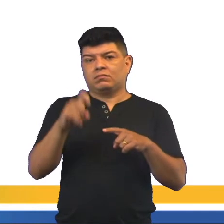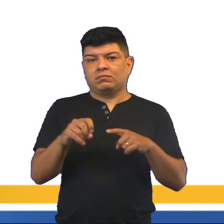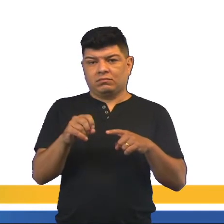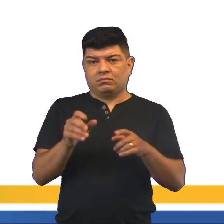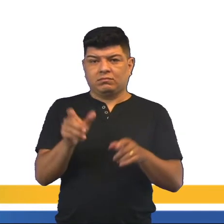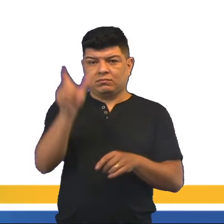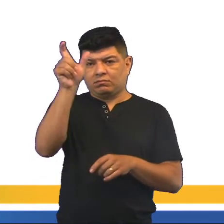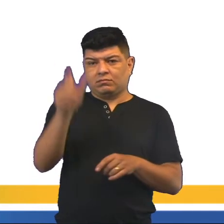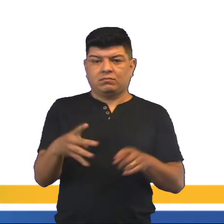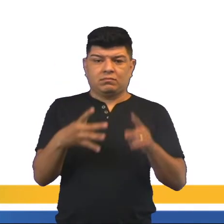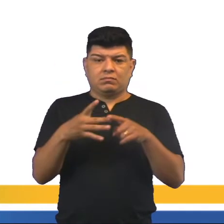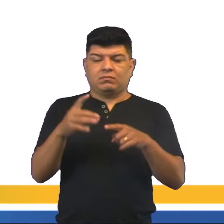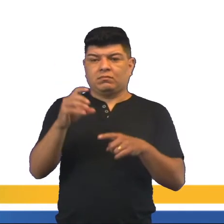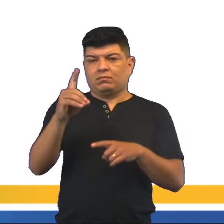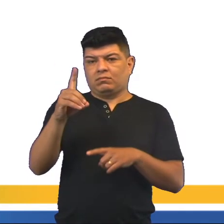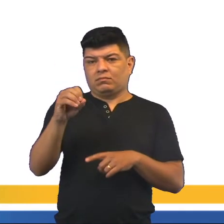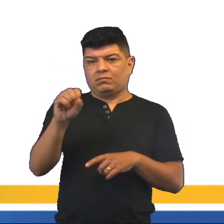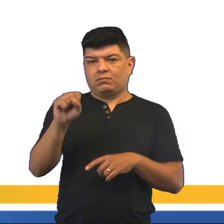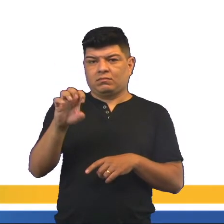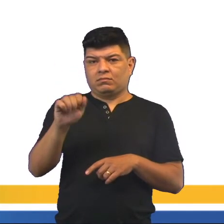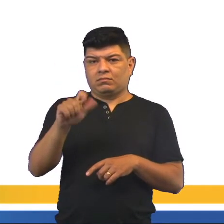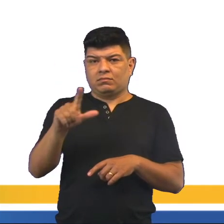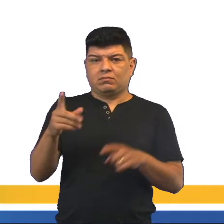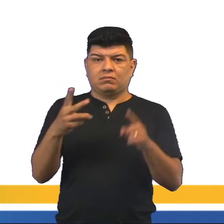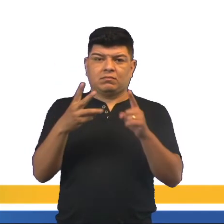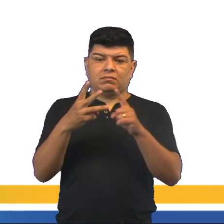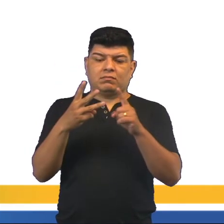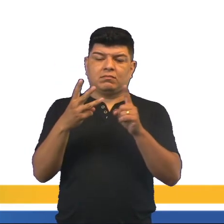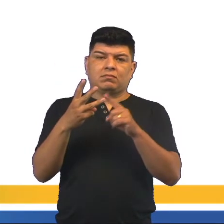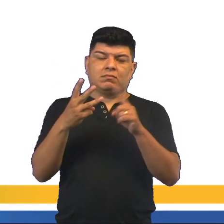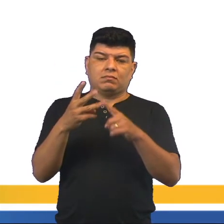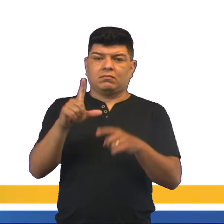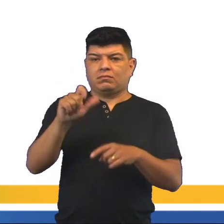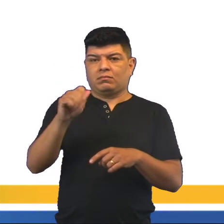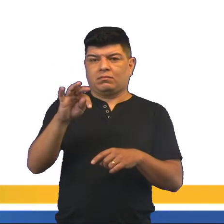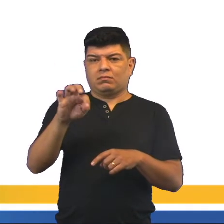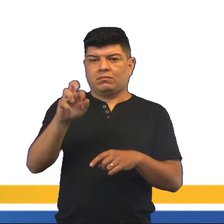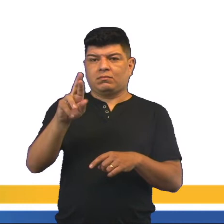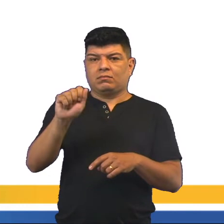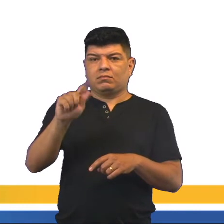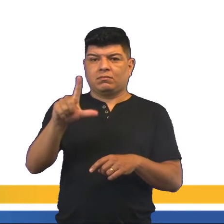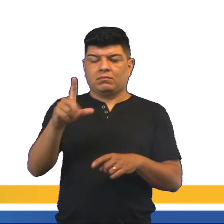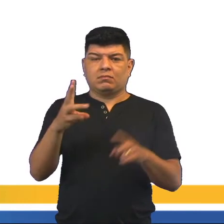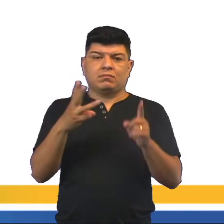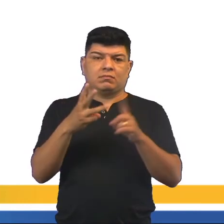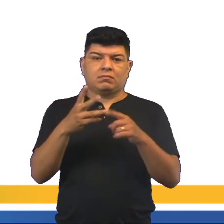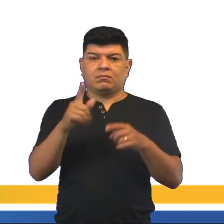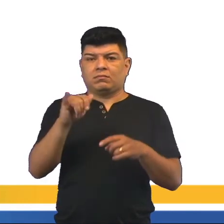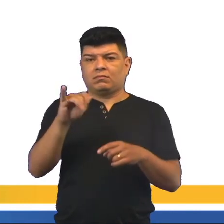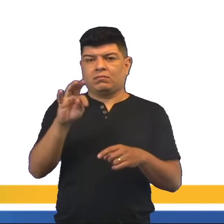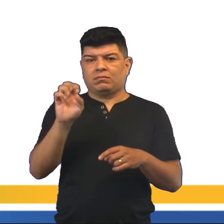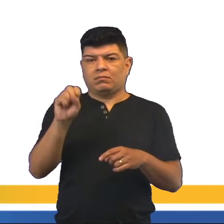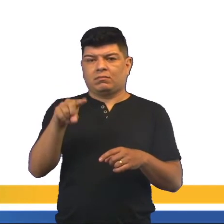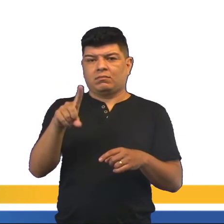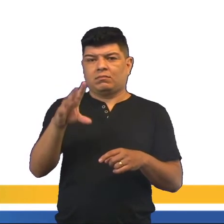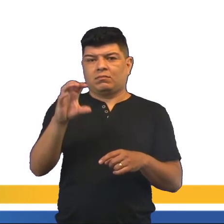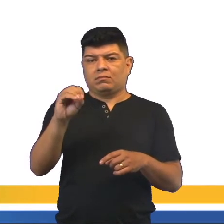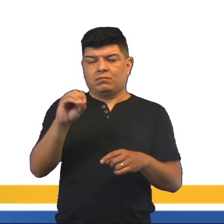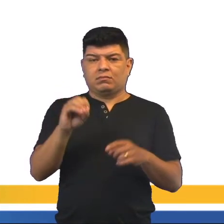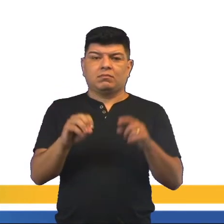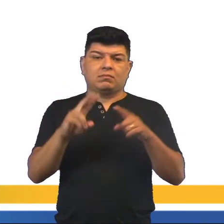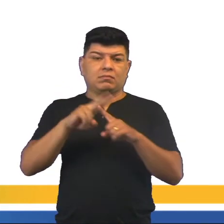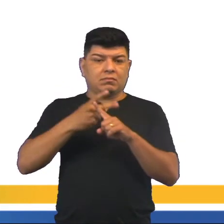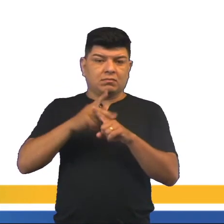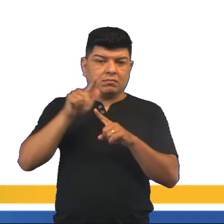frontal, o dorsal, o lateral e o girando, né? As diagonais só foram